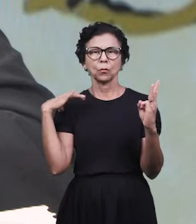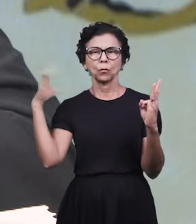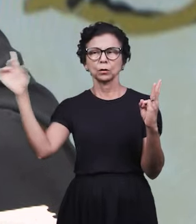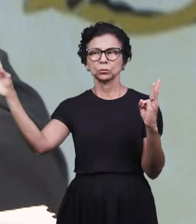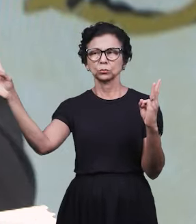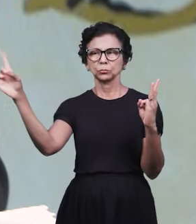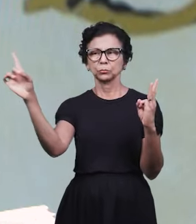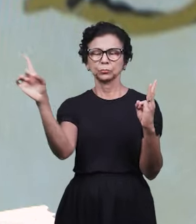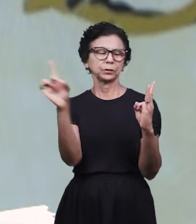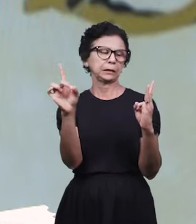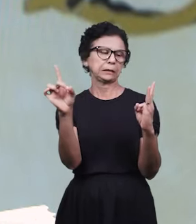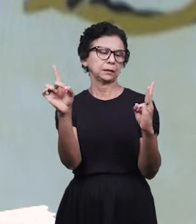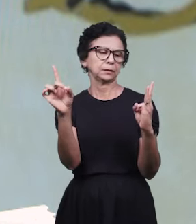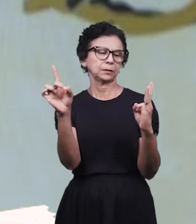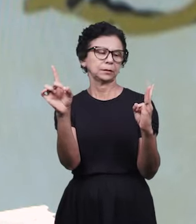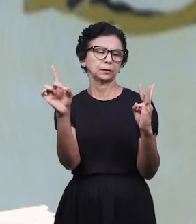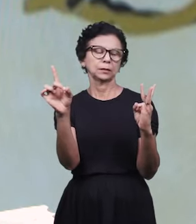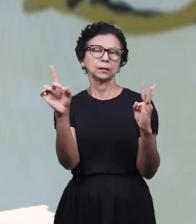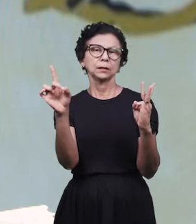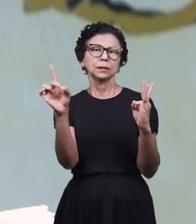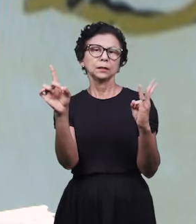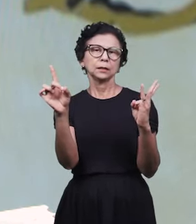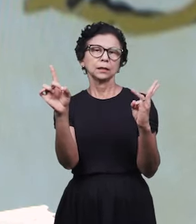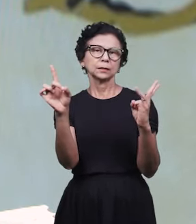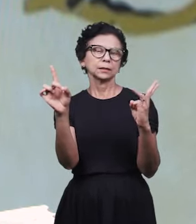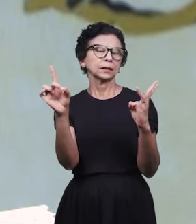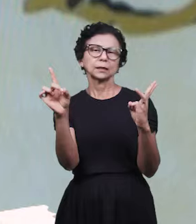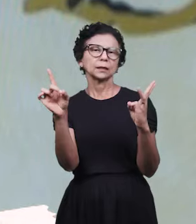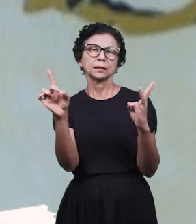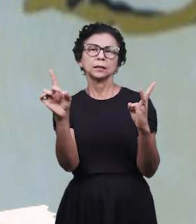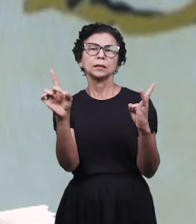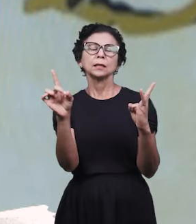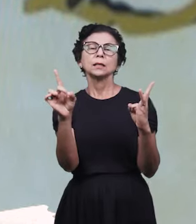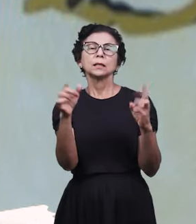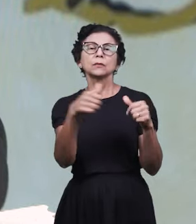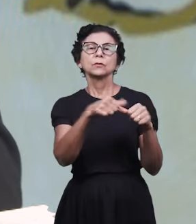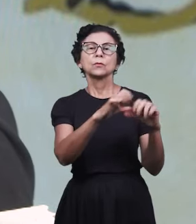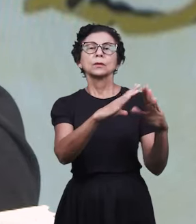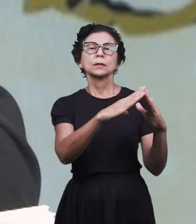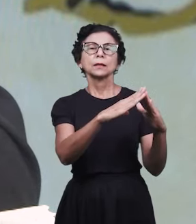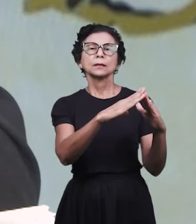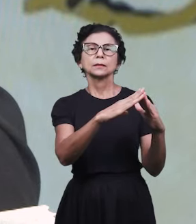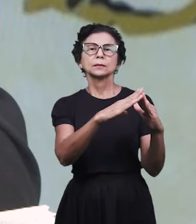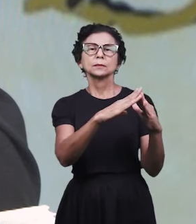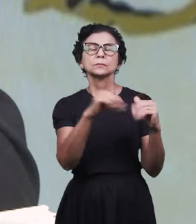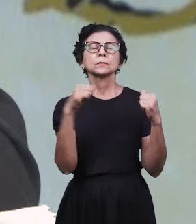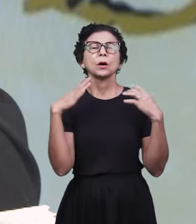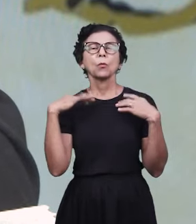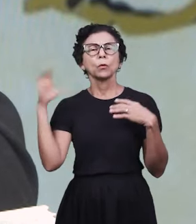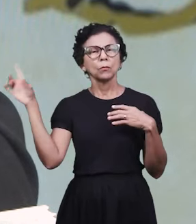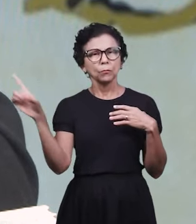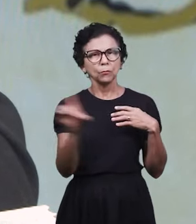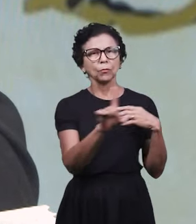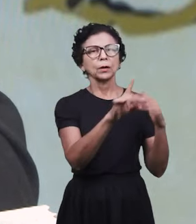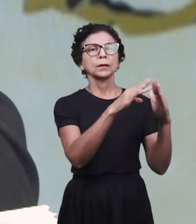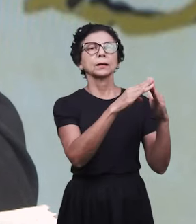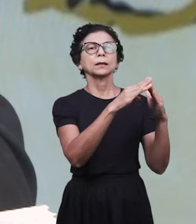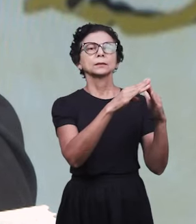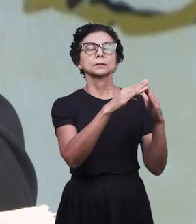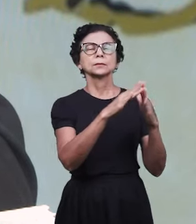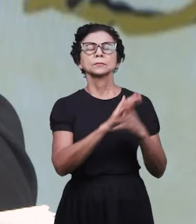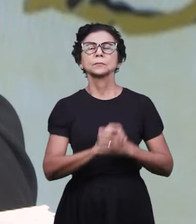não estava. E o anjo ia até na casa dessa irmã, porque o senhor precisava um recado para ela. Passou o dia, 2